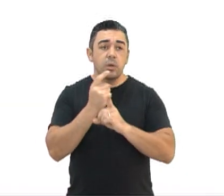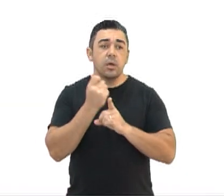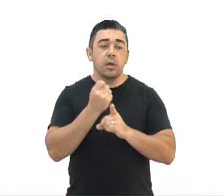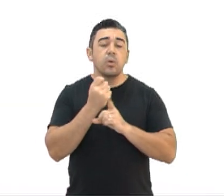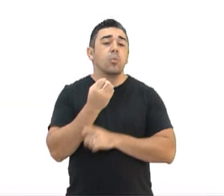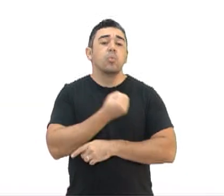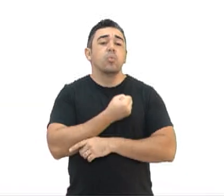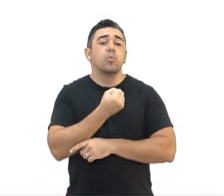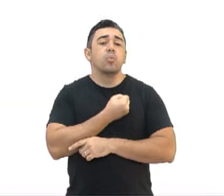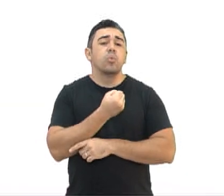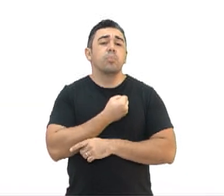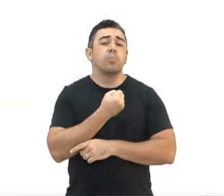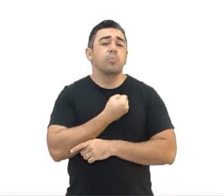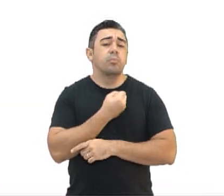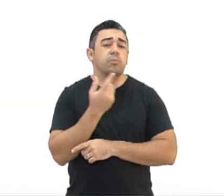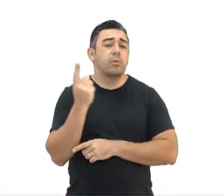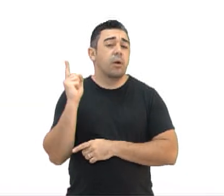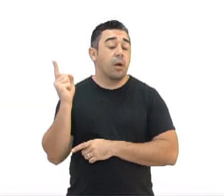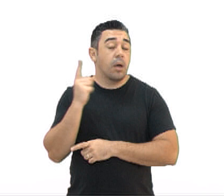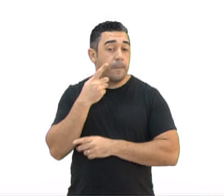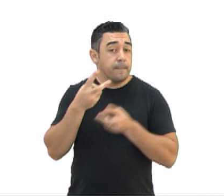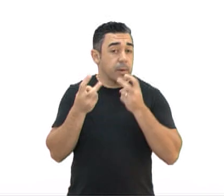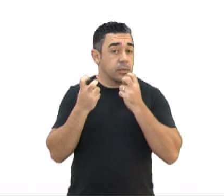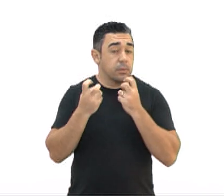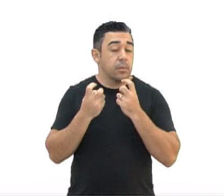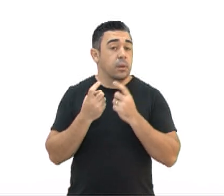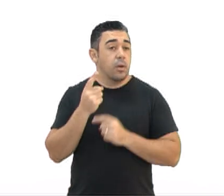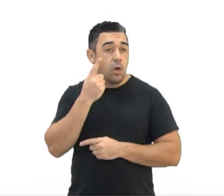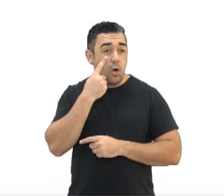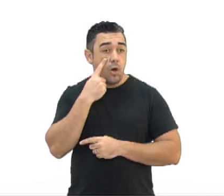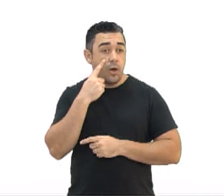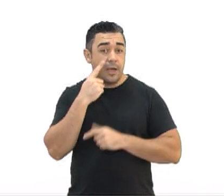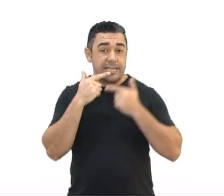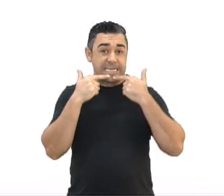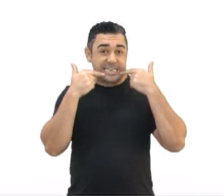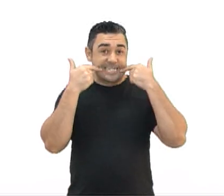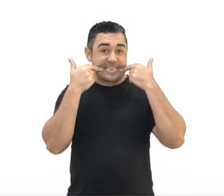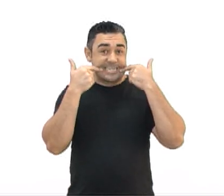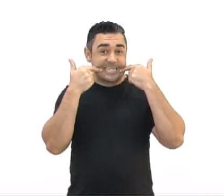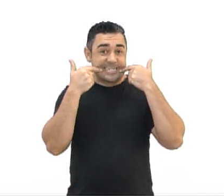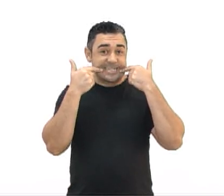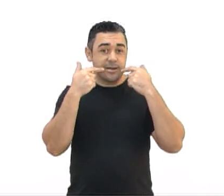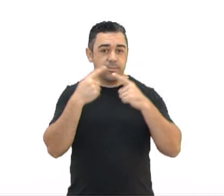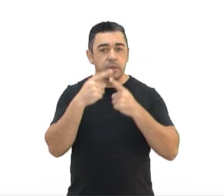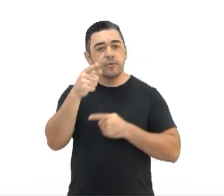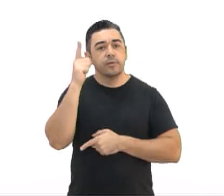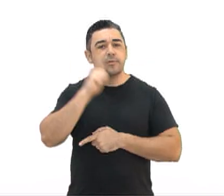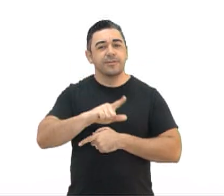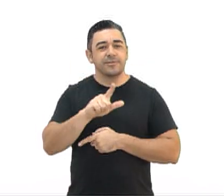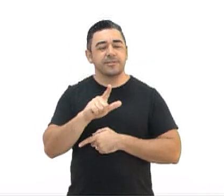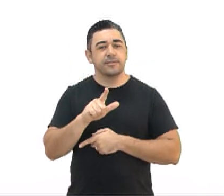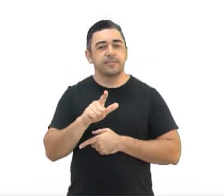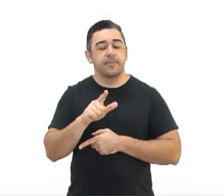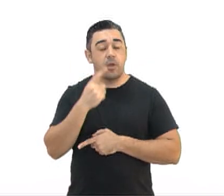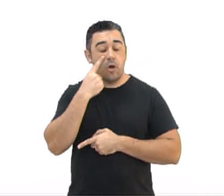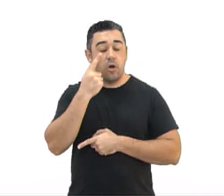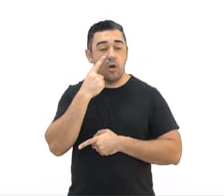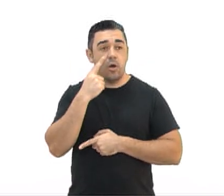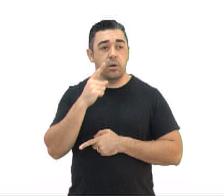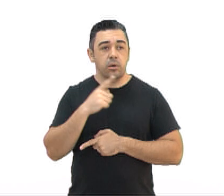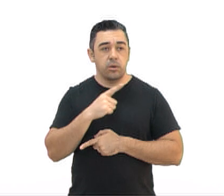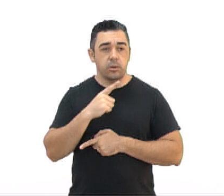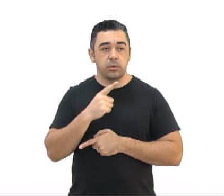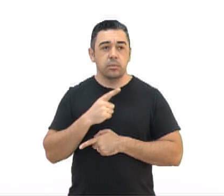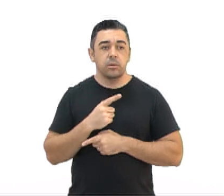dessa matriz. Percebam que ali agora eu tenho uma matriz com a carinha feliz, tá? Porque eu tenho certeza que vocês vão conseguir resolver. Então, aqui eu tenho